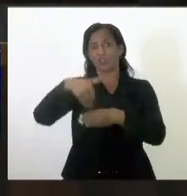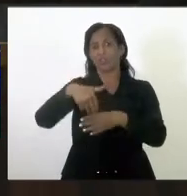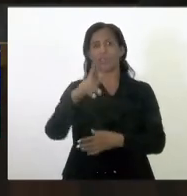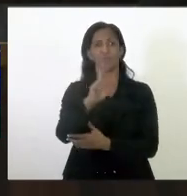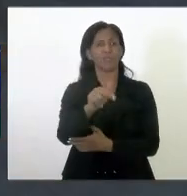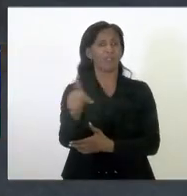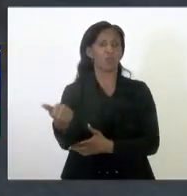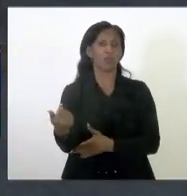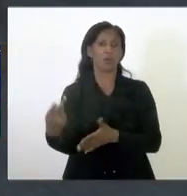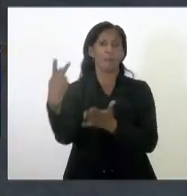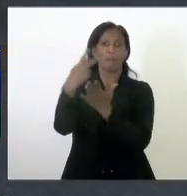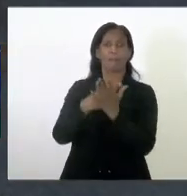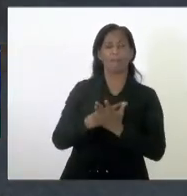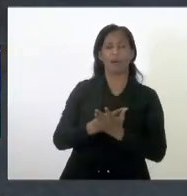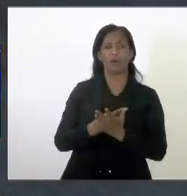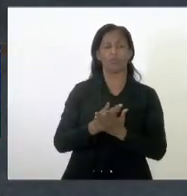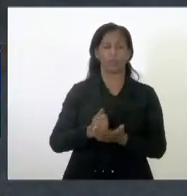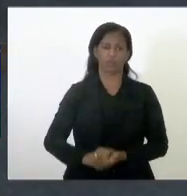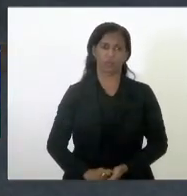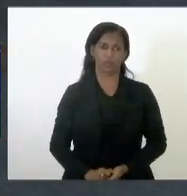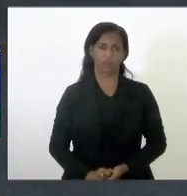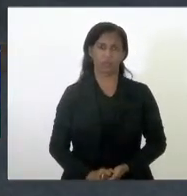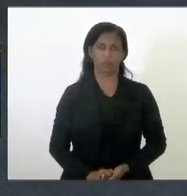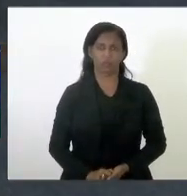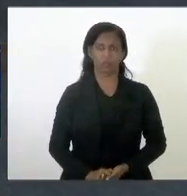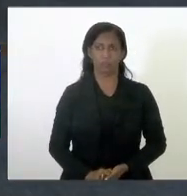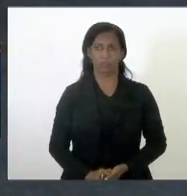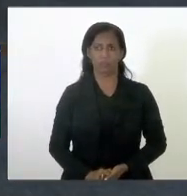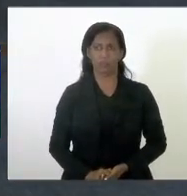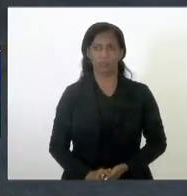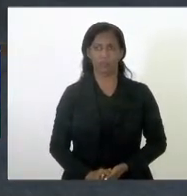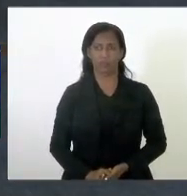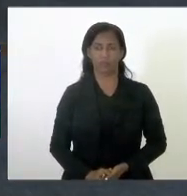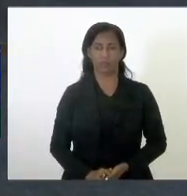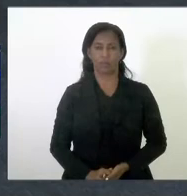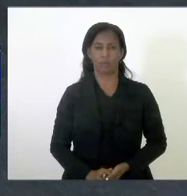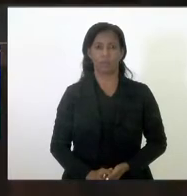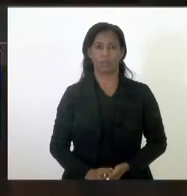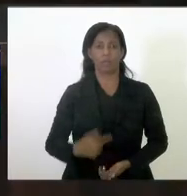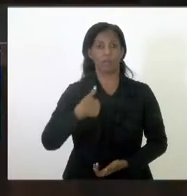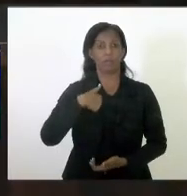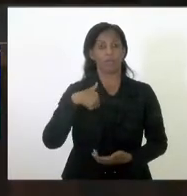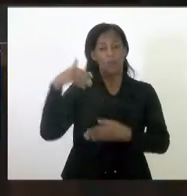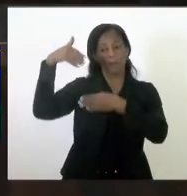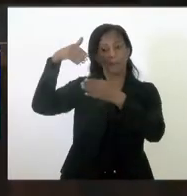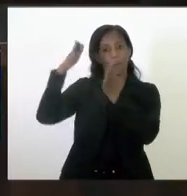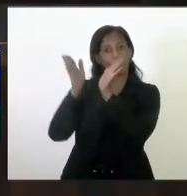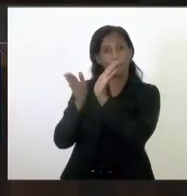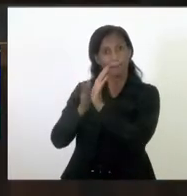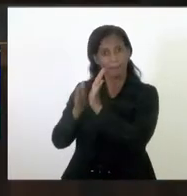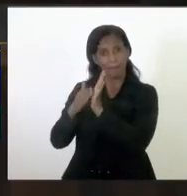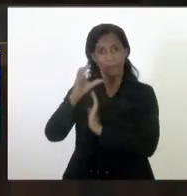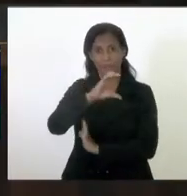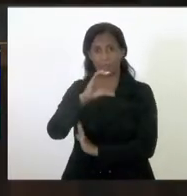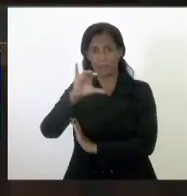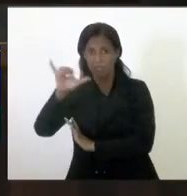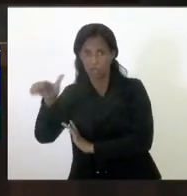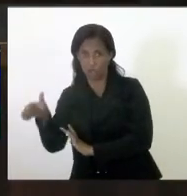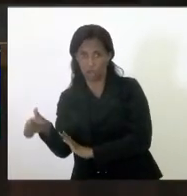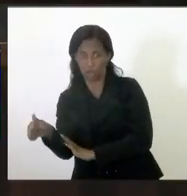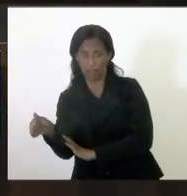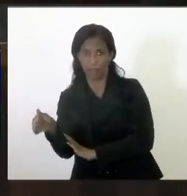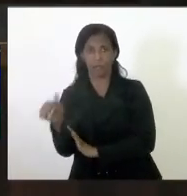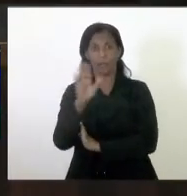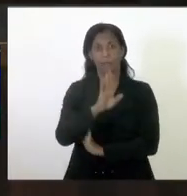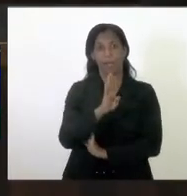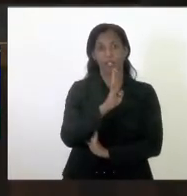pauta. É que geralmente Vossa Excelência vota parecido caso... da CCJ. Não, voto parecido da CCJ. Eu sei, mas nesse caso específico, Vossa Excelência, baixa diligência